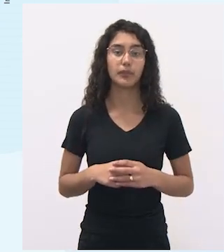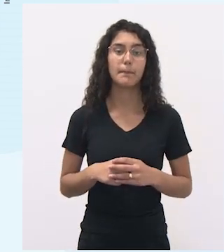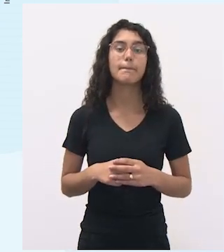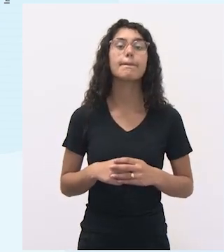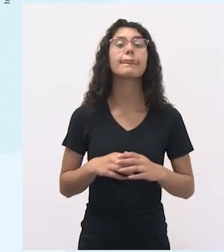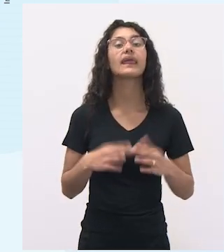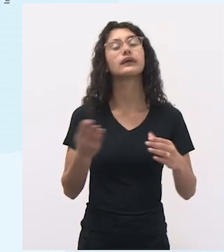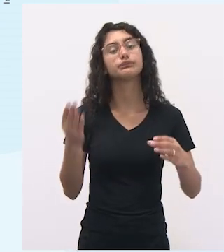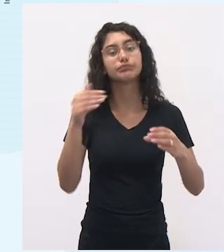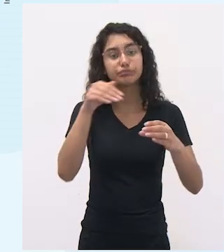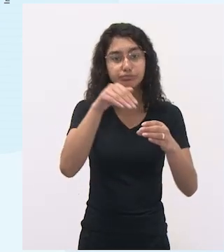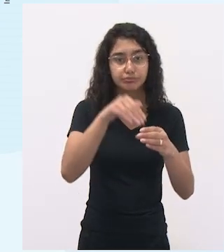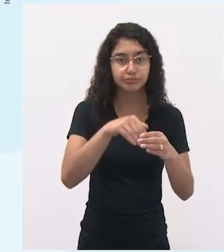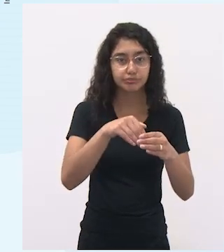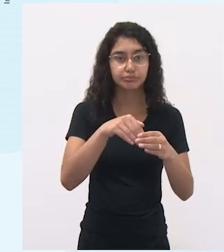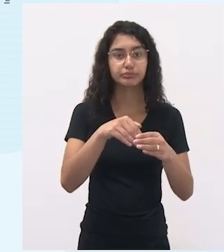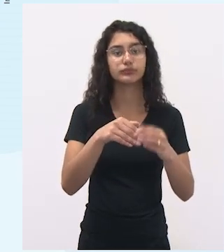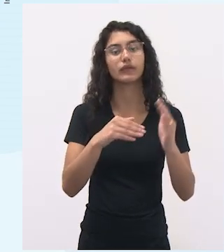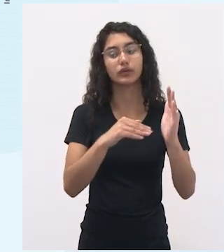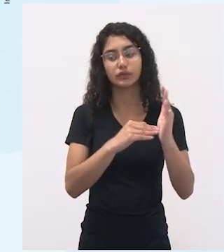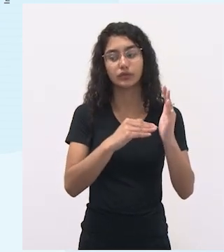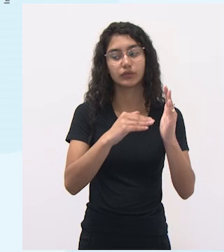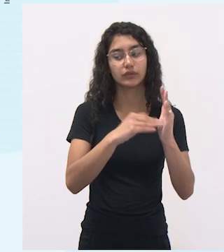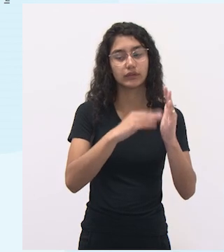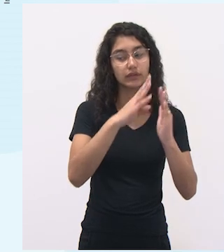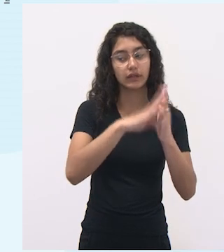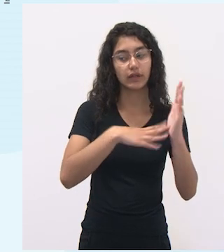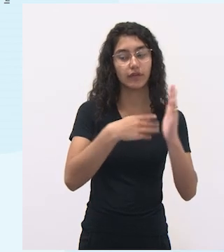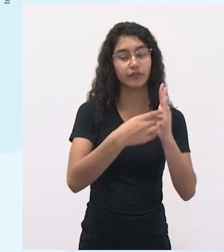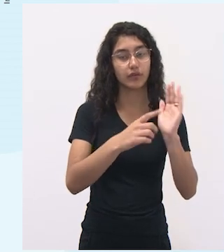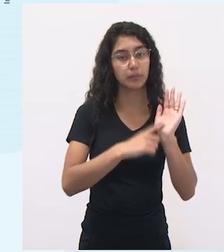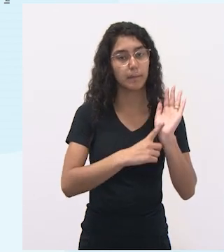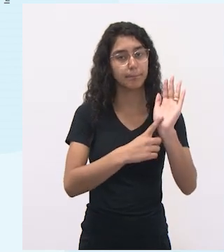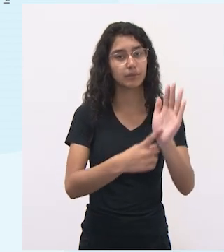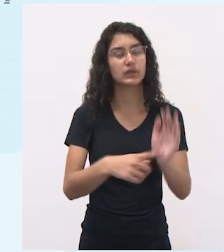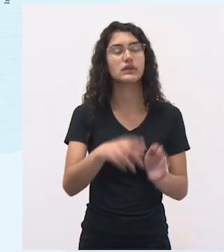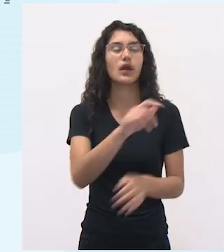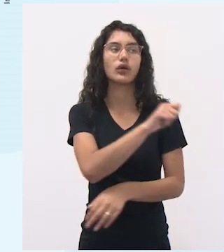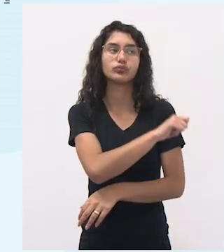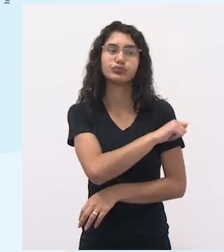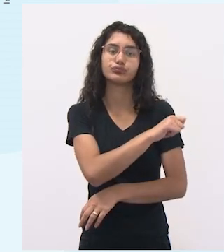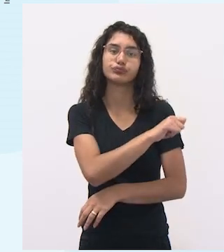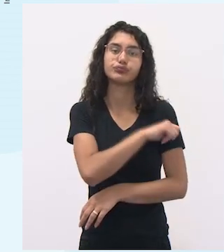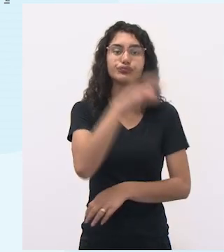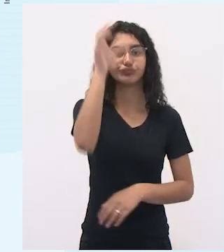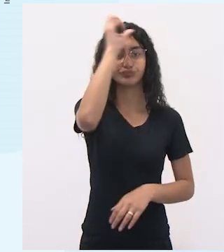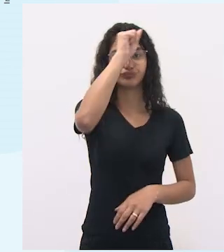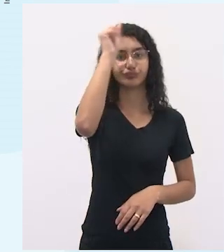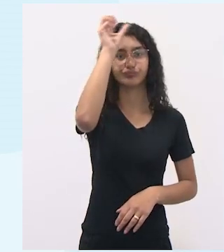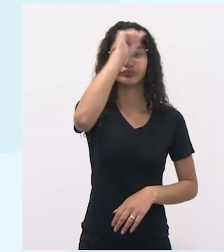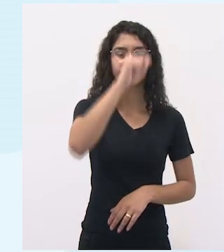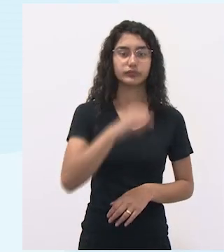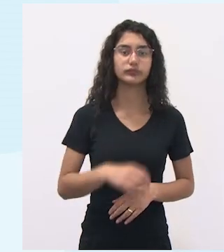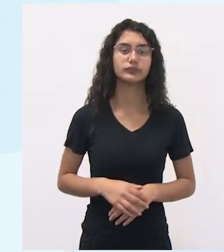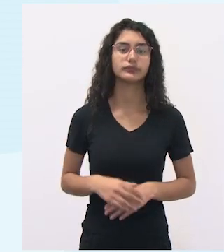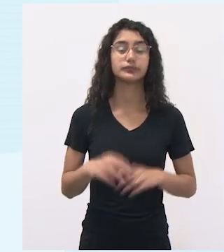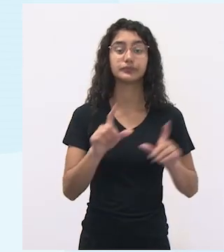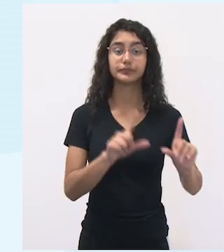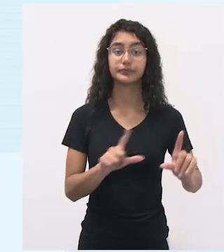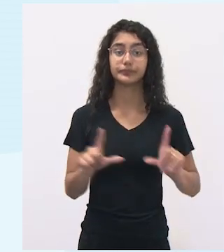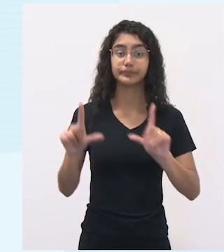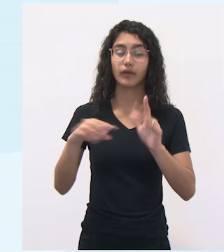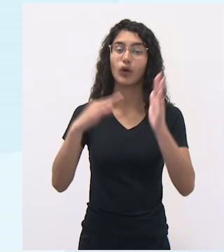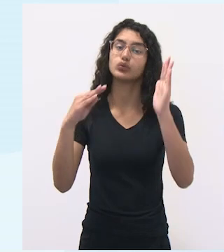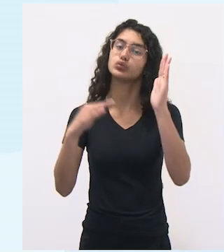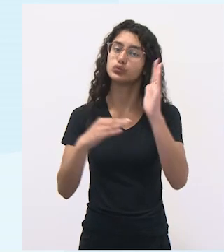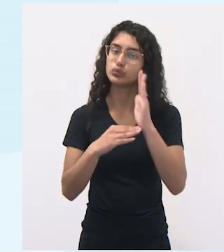referência dentro desses níveis para potencializar a aprendizagem dos meus alunos. E no próximo slide, já nosso último slide